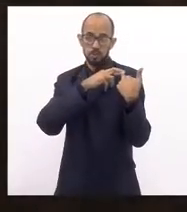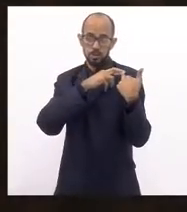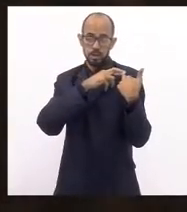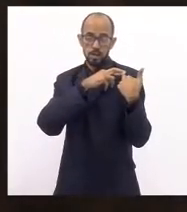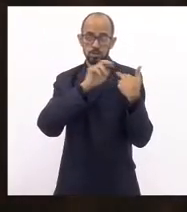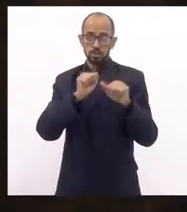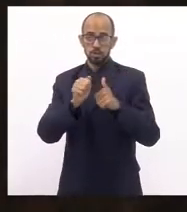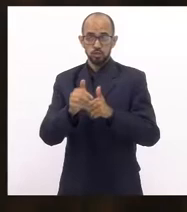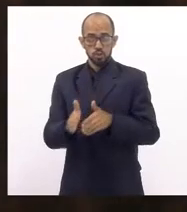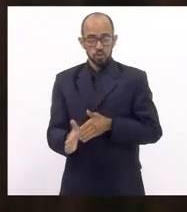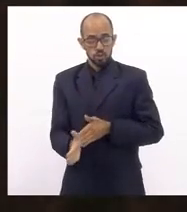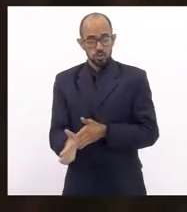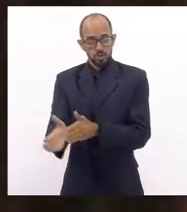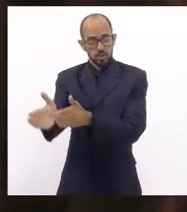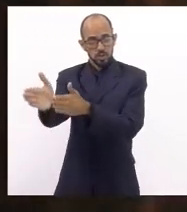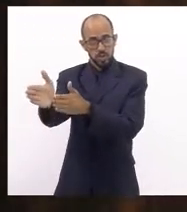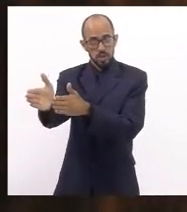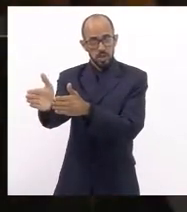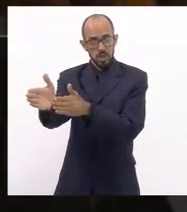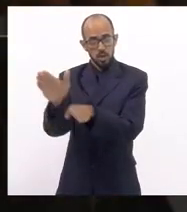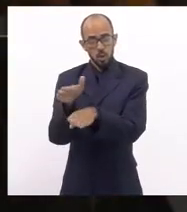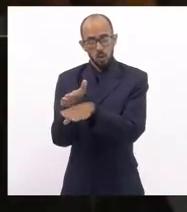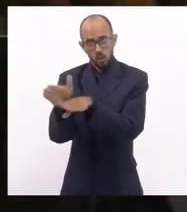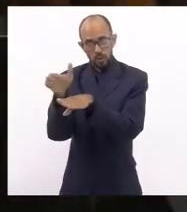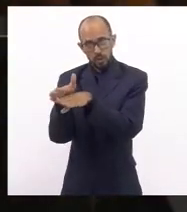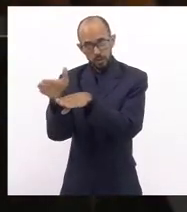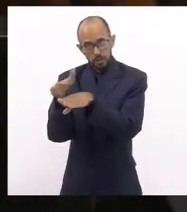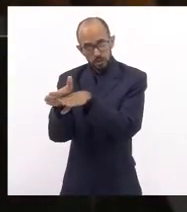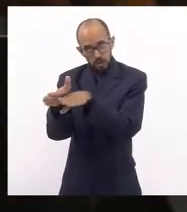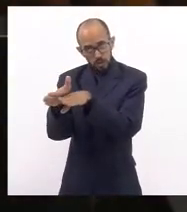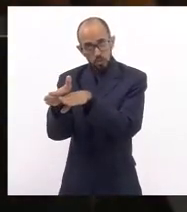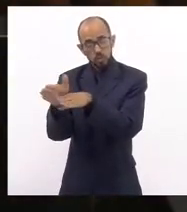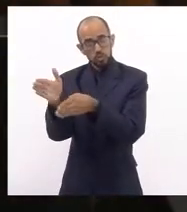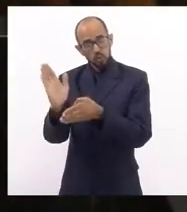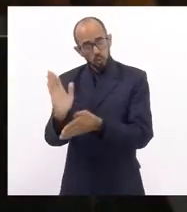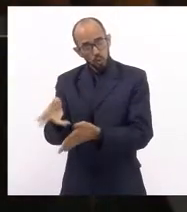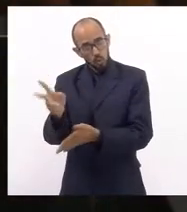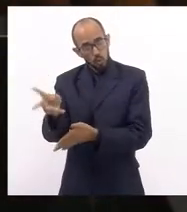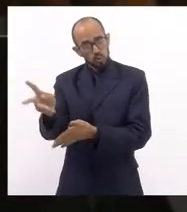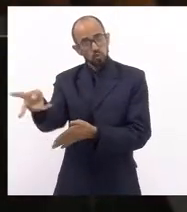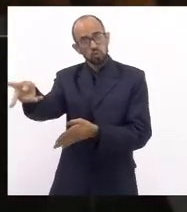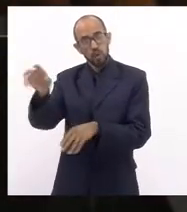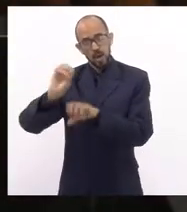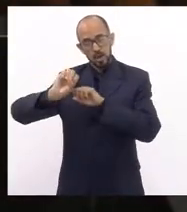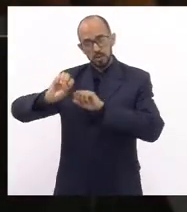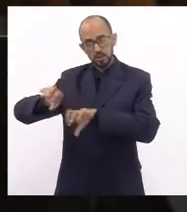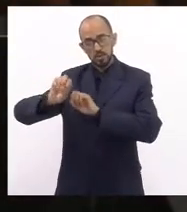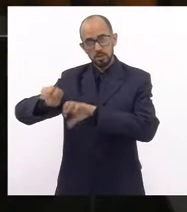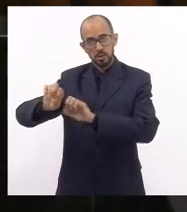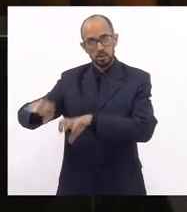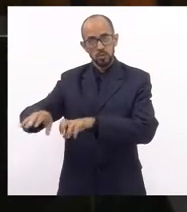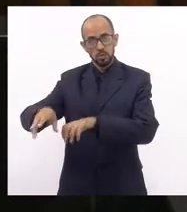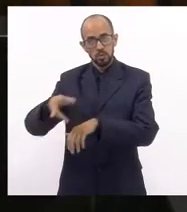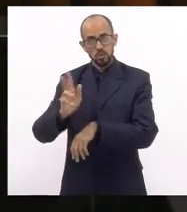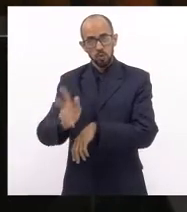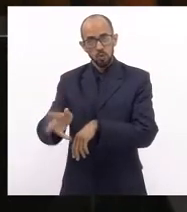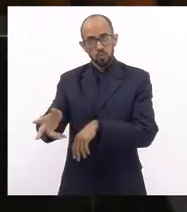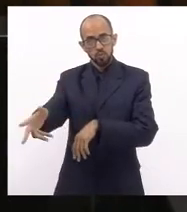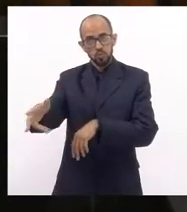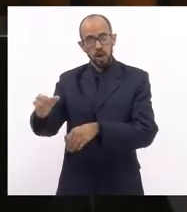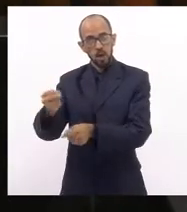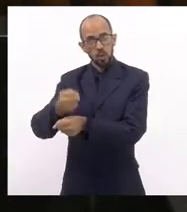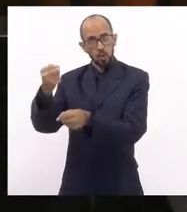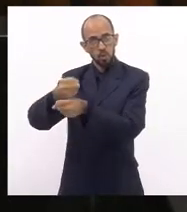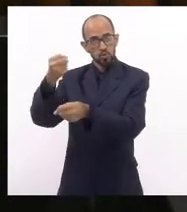de seguir orientando, de seguir ensinando, de seguir